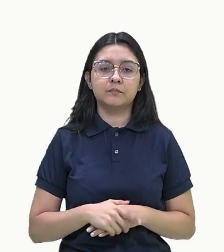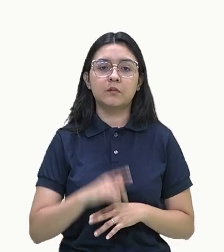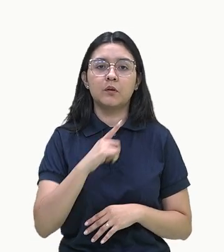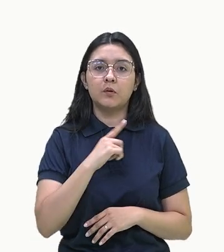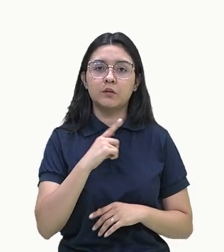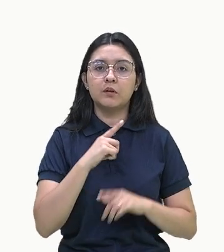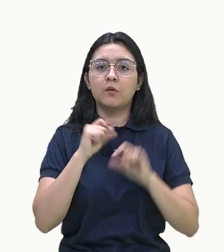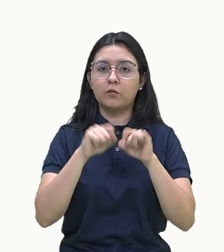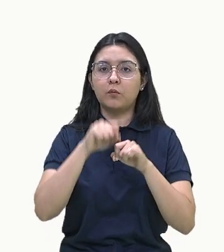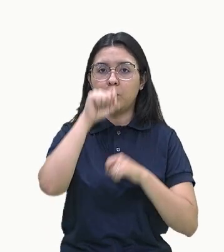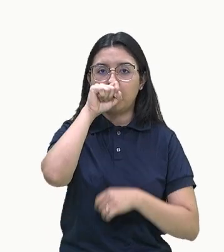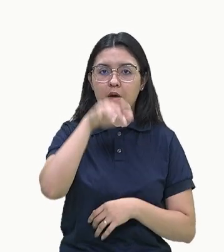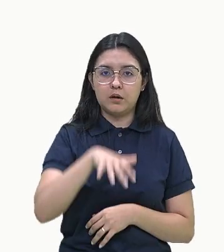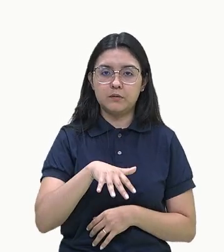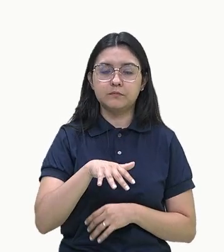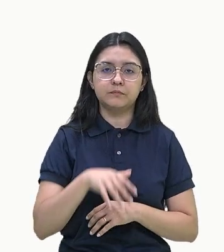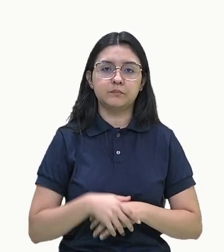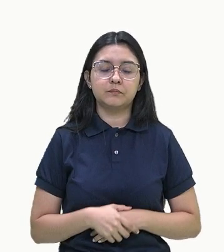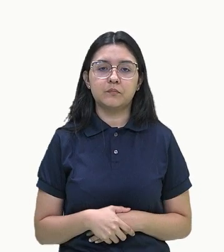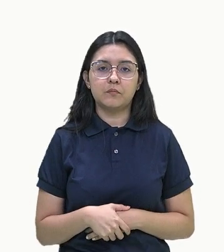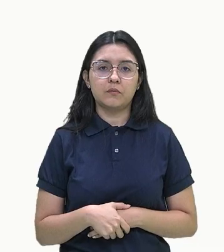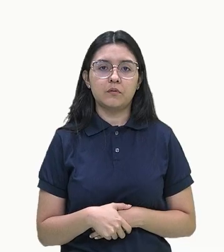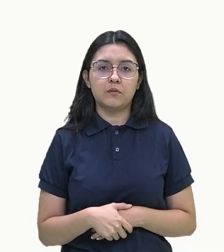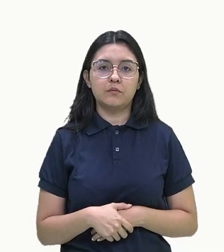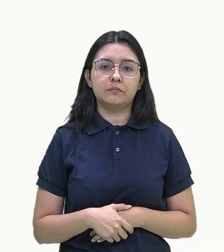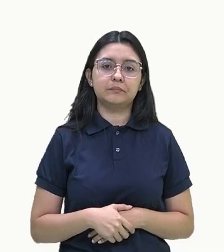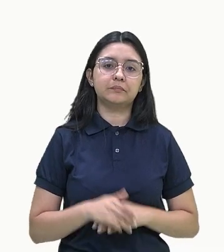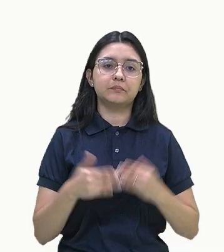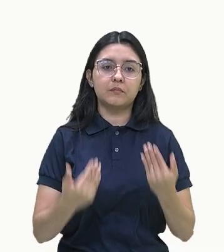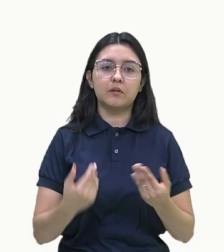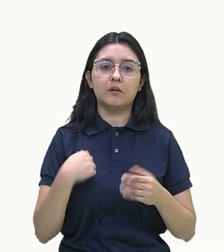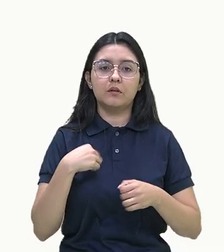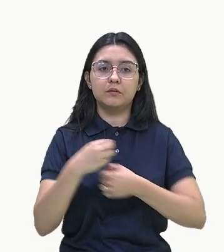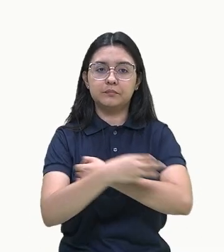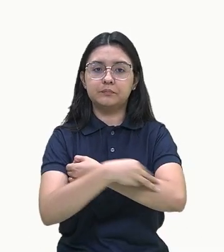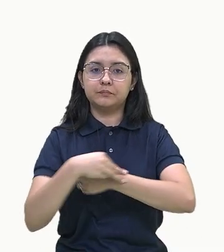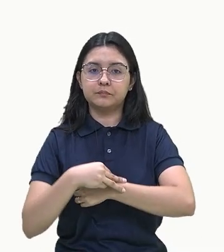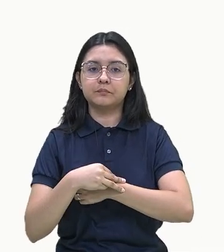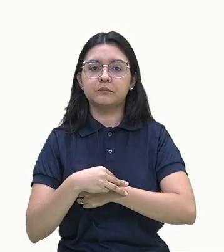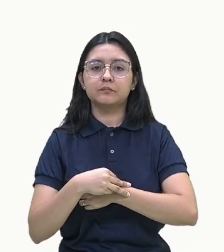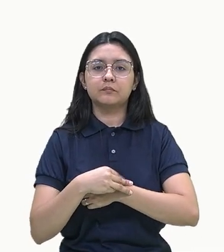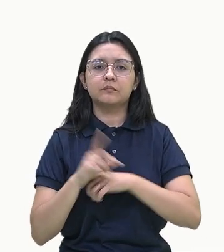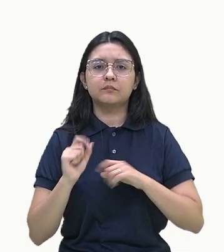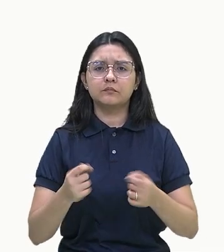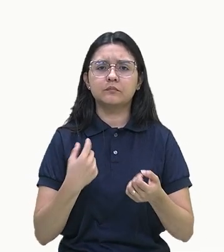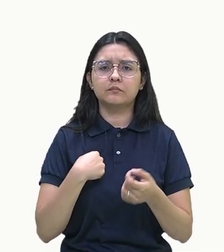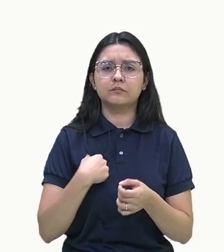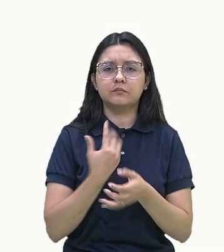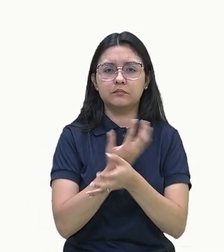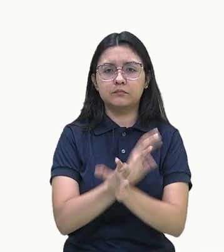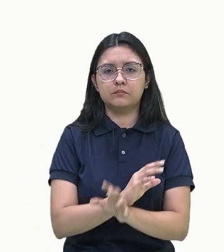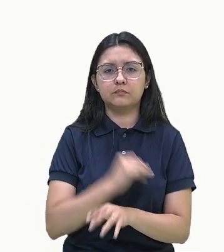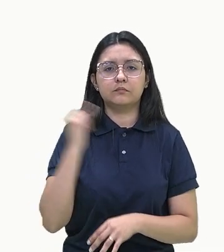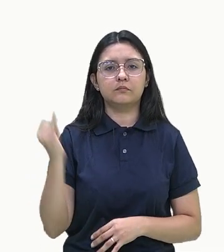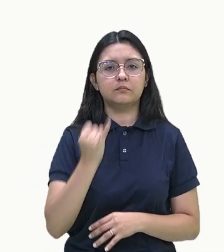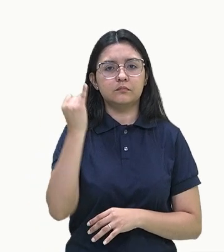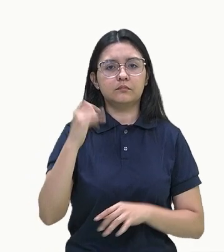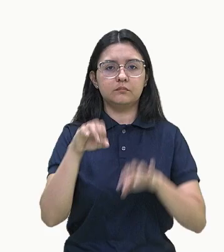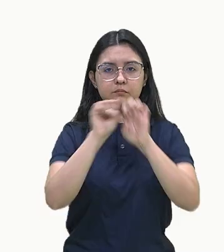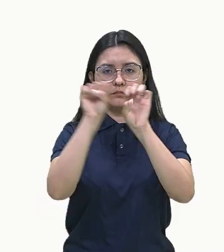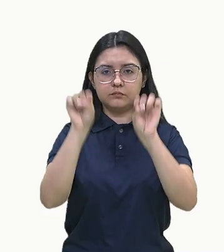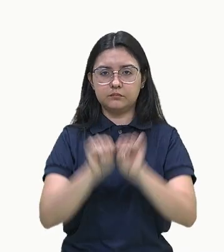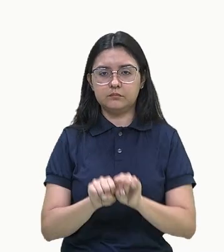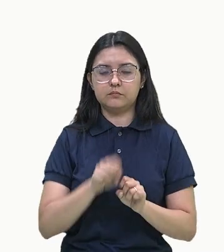esse ar para fora do corpo. Tá? O músculo esquelético também é importante para o sistema cardiovascular,